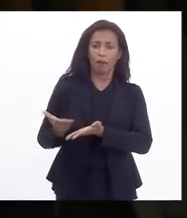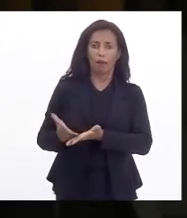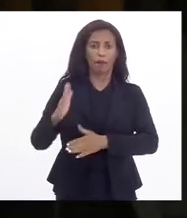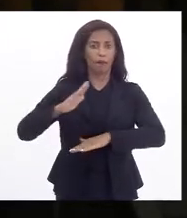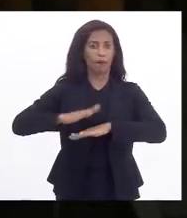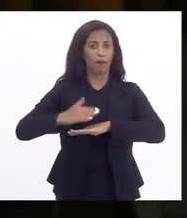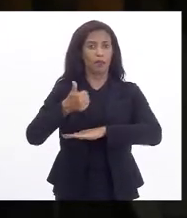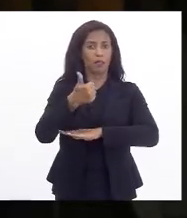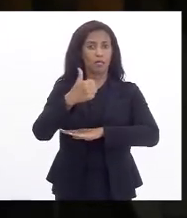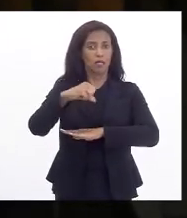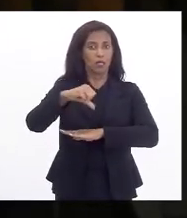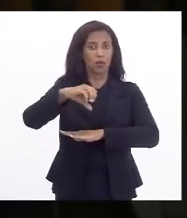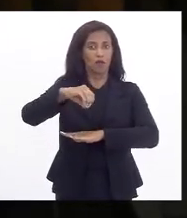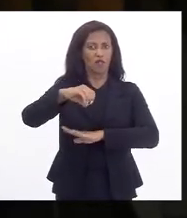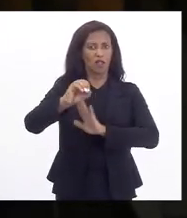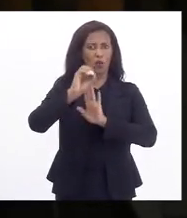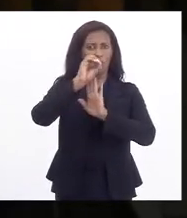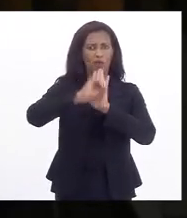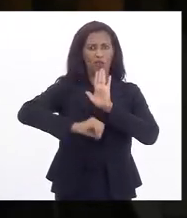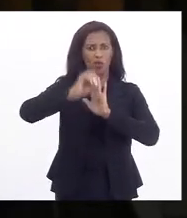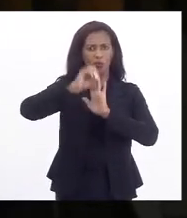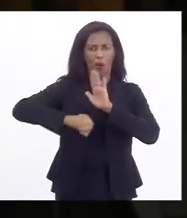190 ofícios